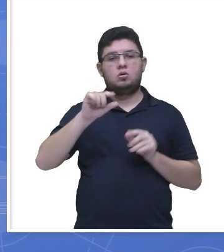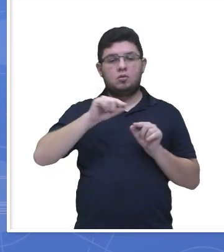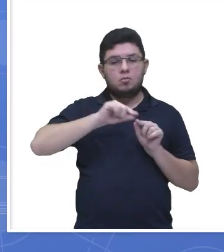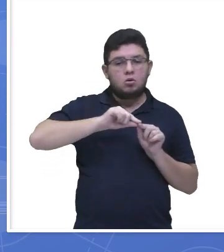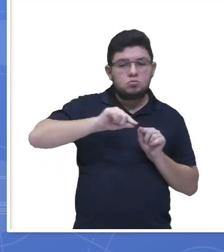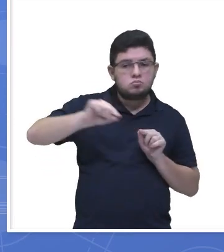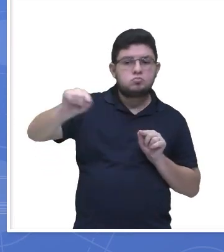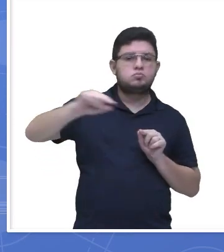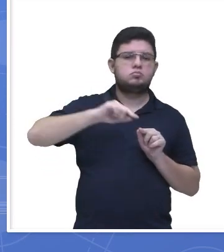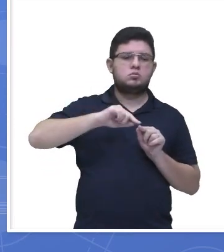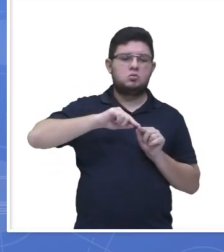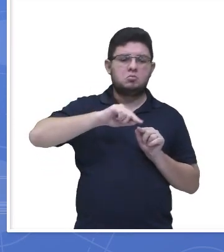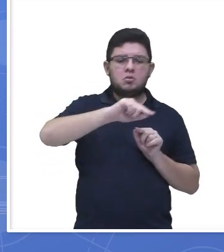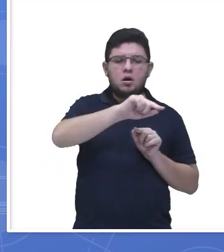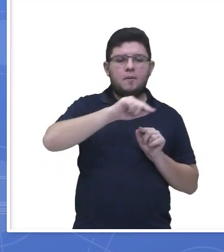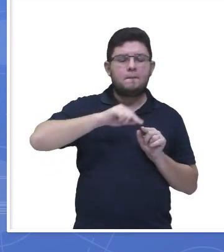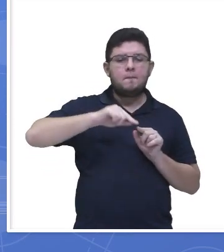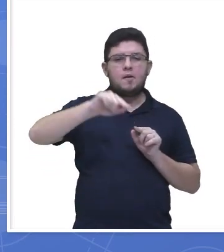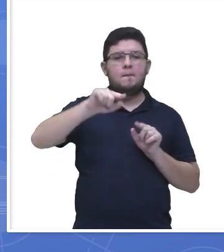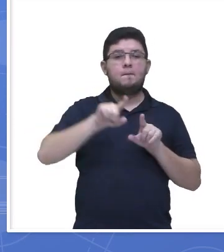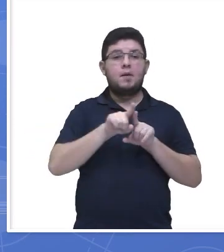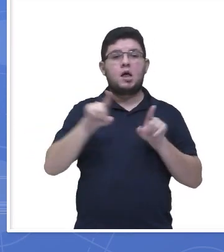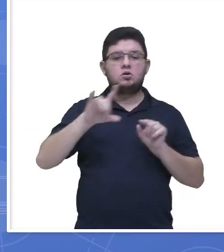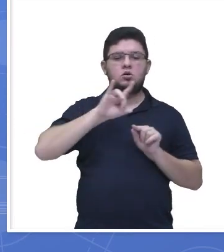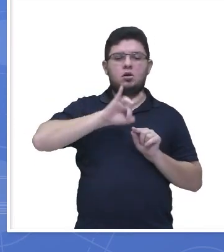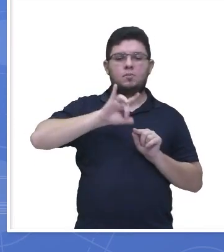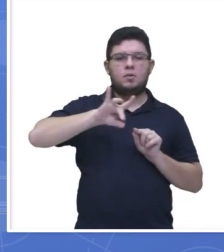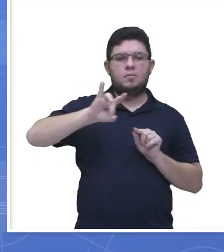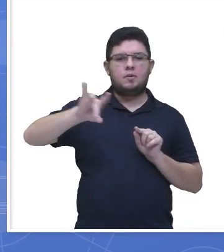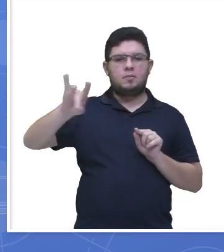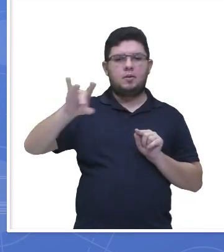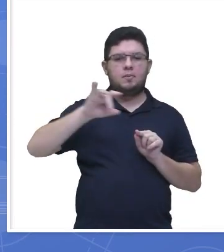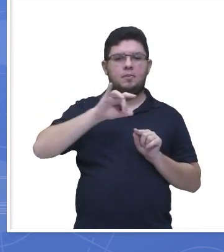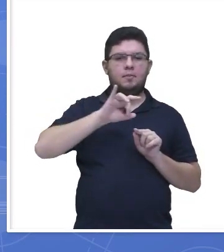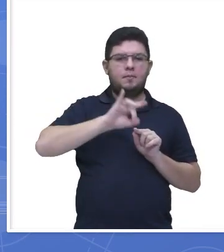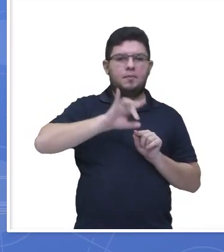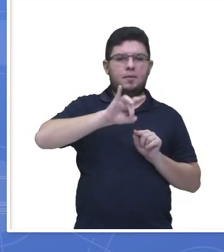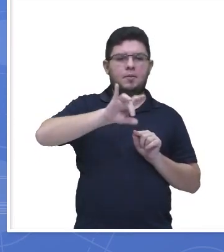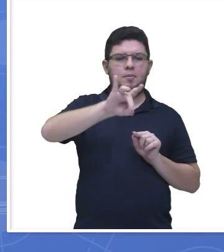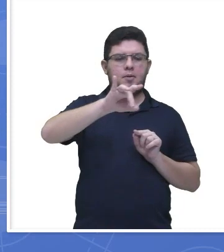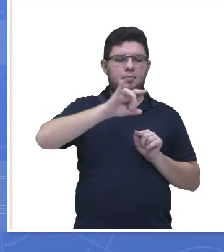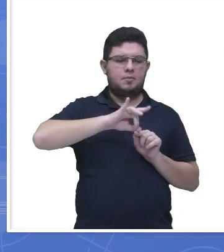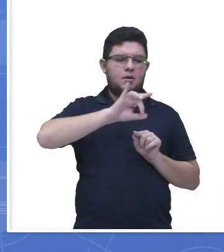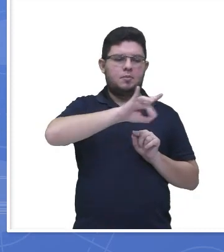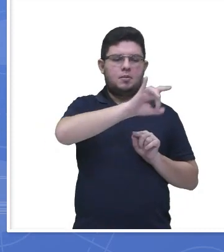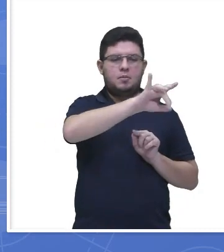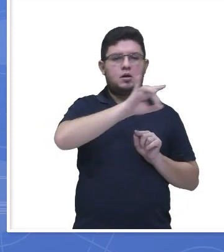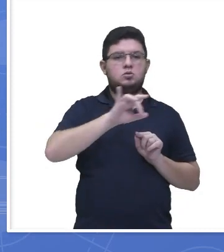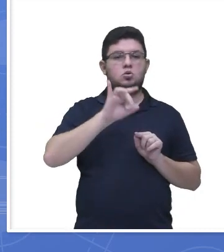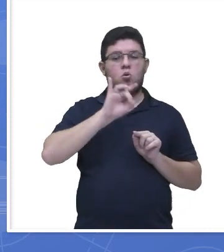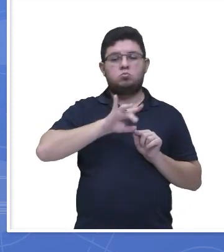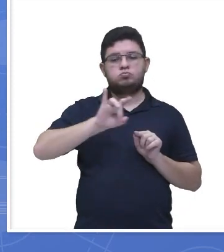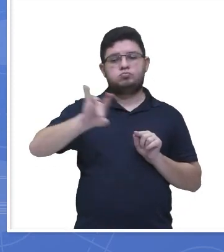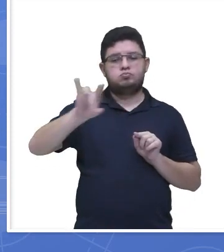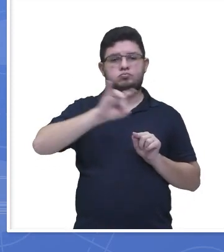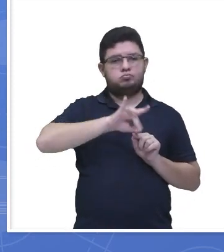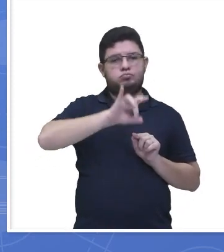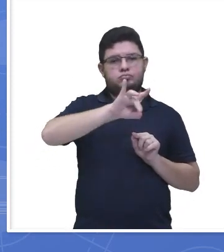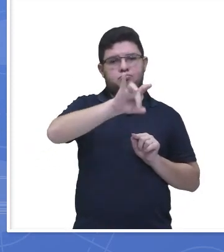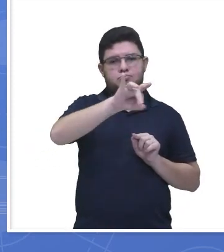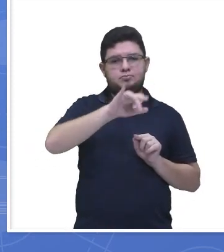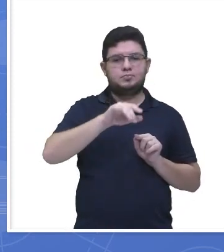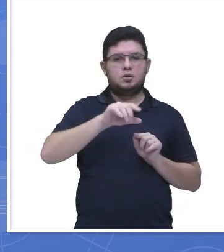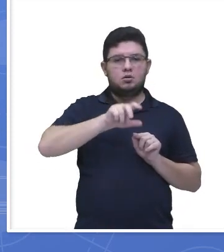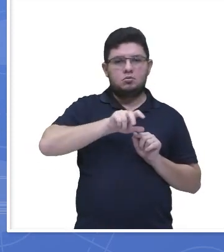ele vai na linha, ele vai na coluna, ele pode andar, né, em todos os sentidos, mas ele